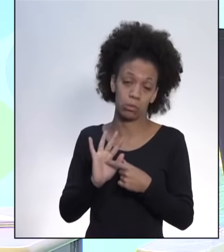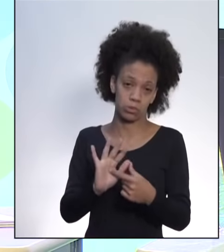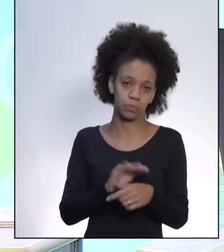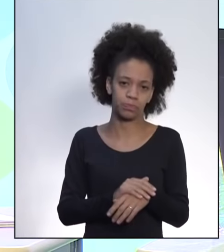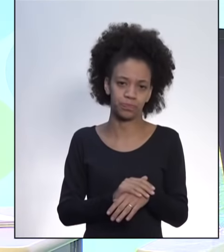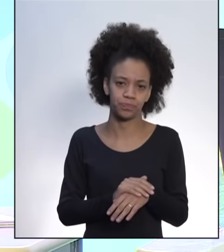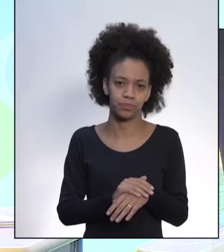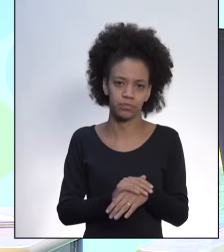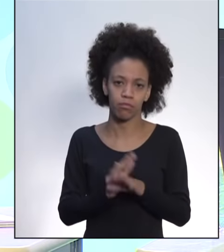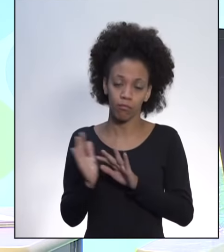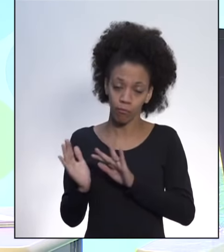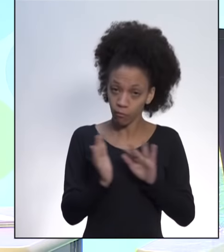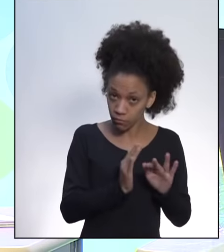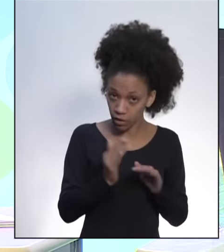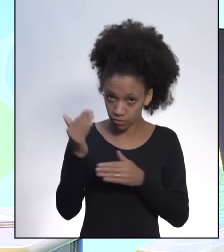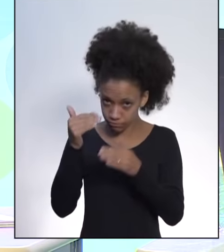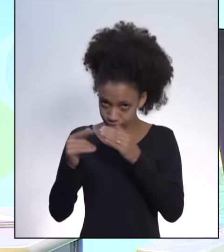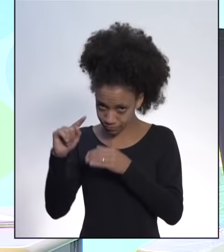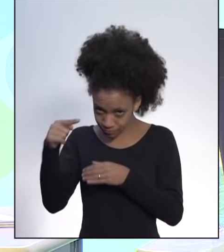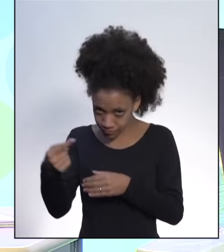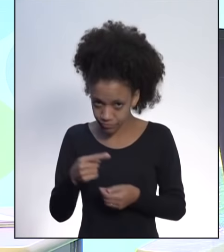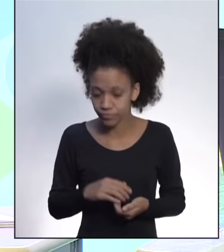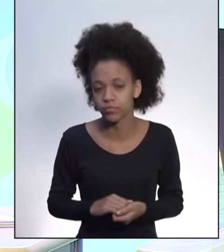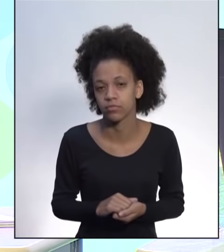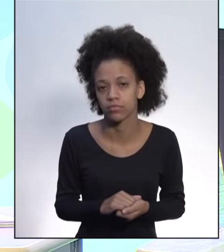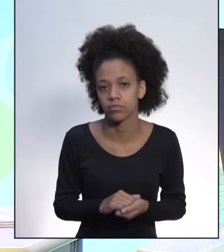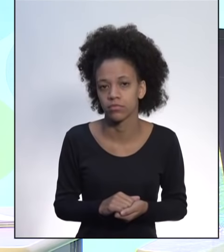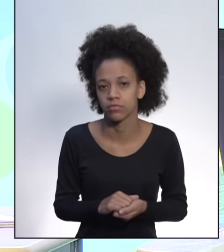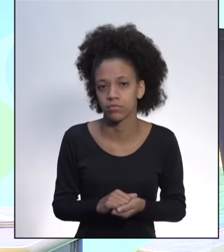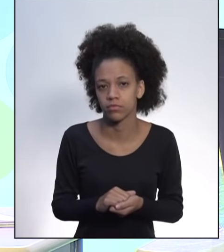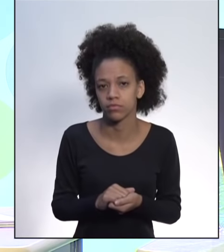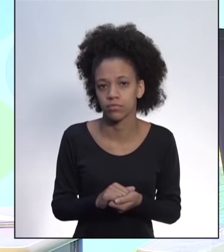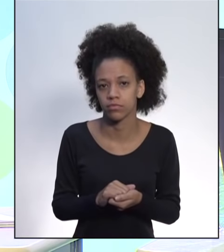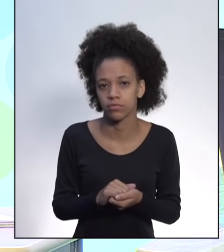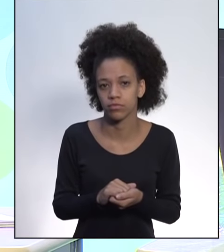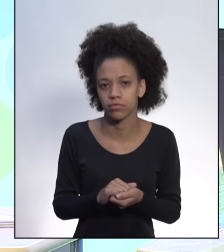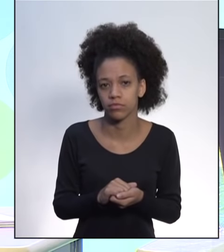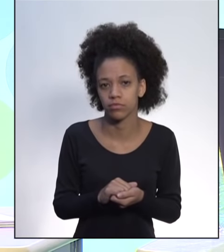então vamos lá no próximo slide gás são paulo